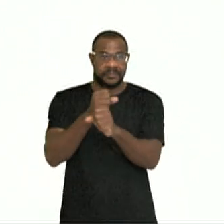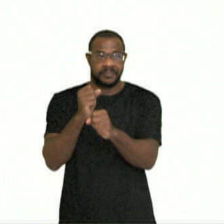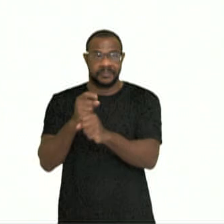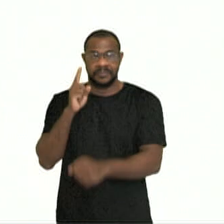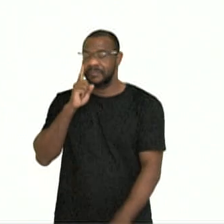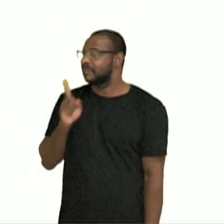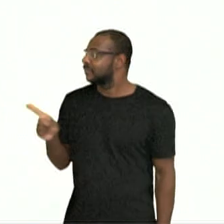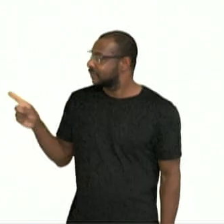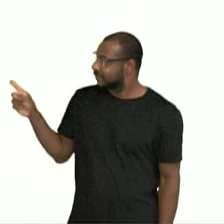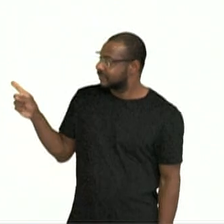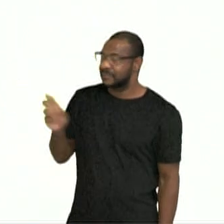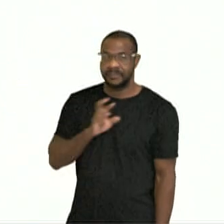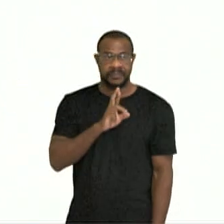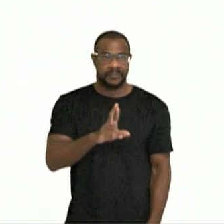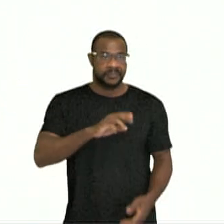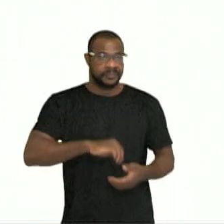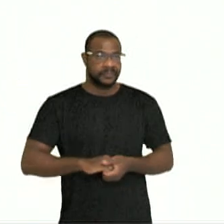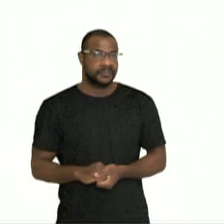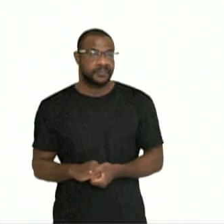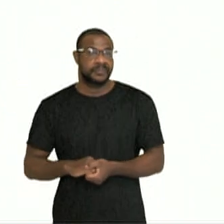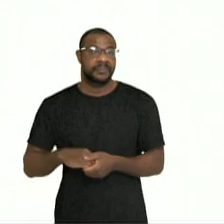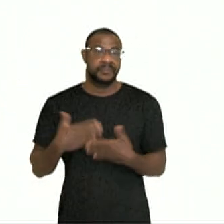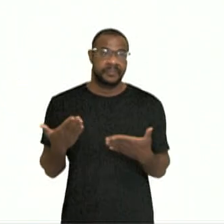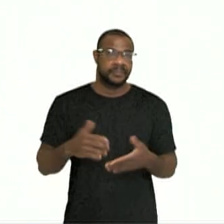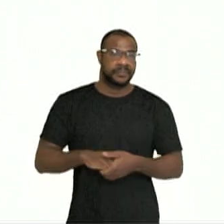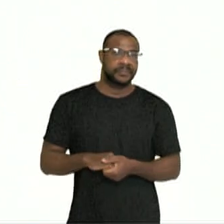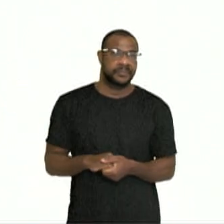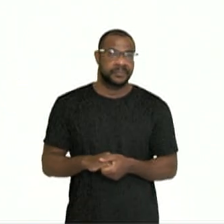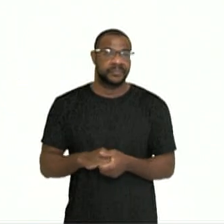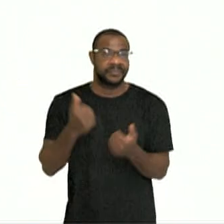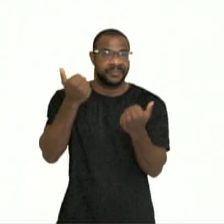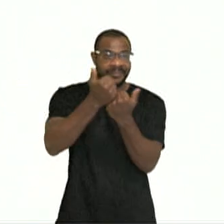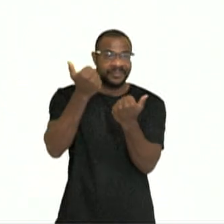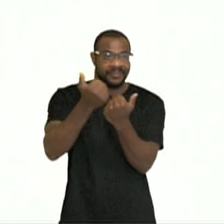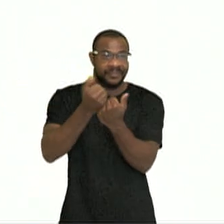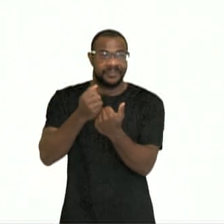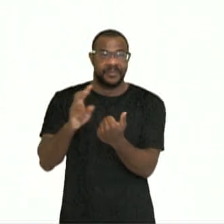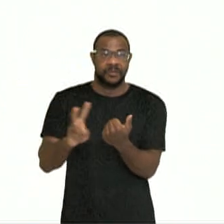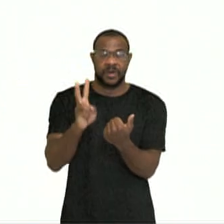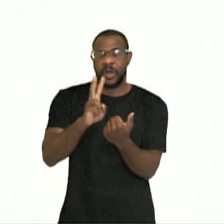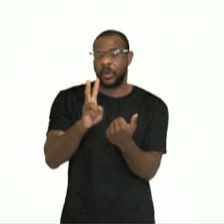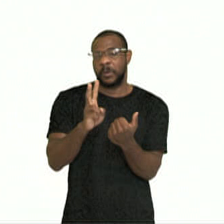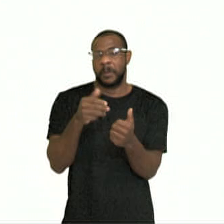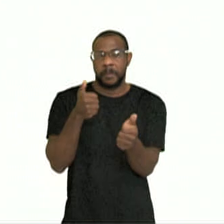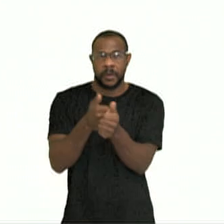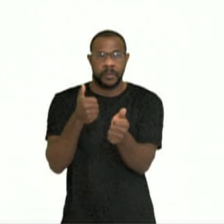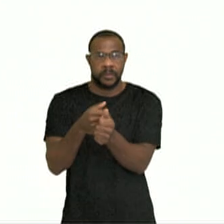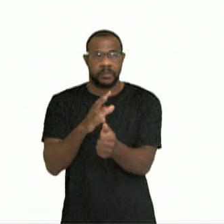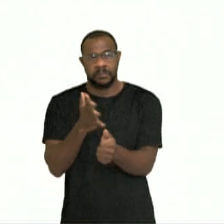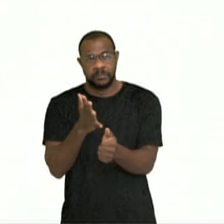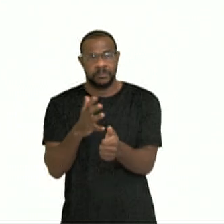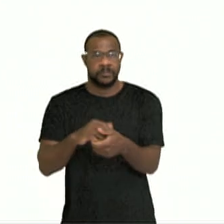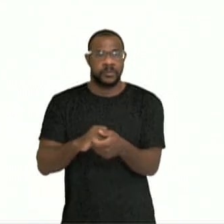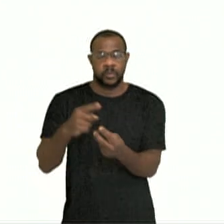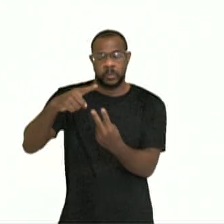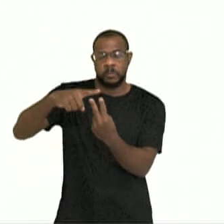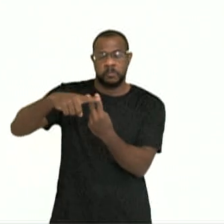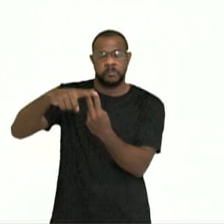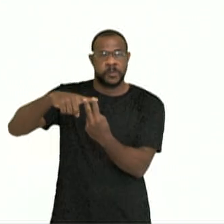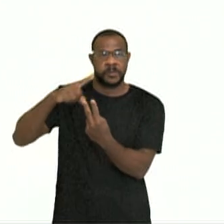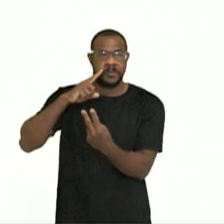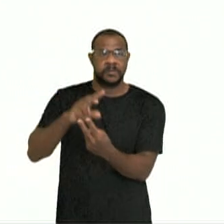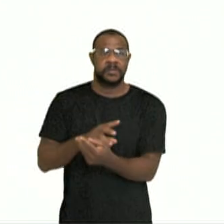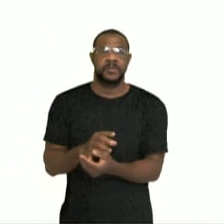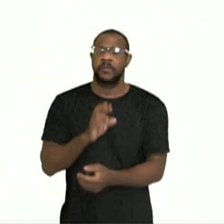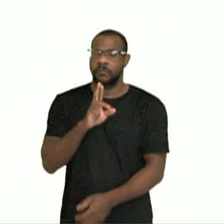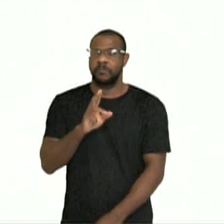pi centímetros quadrados. Aqui foi substituído o valor aproximado do valor de π, que deu